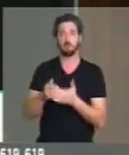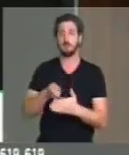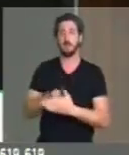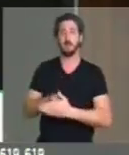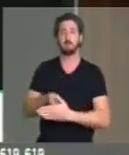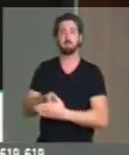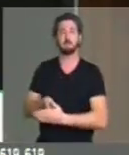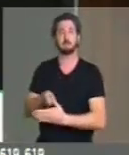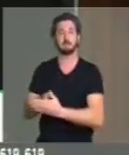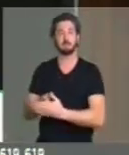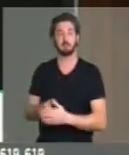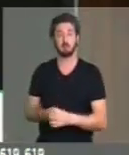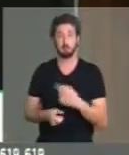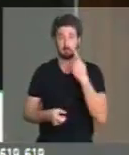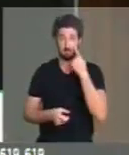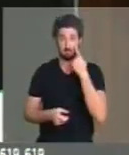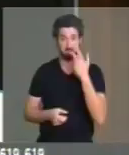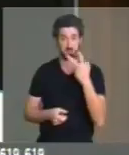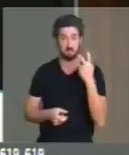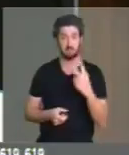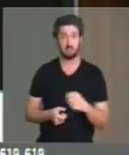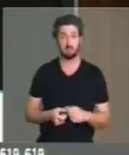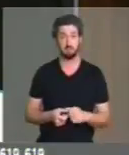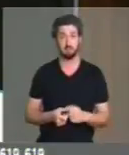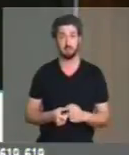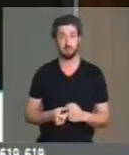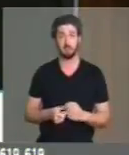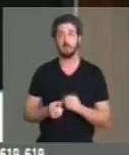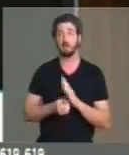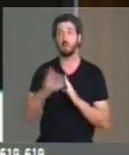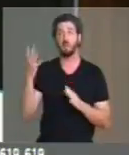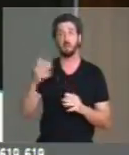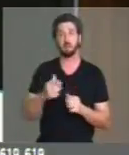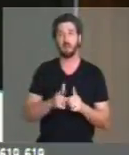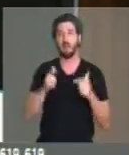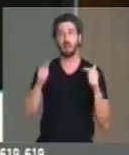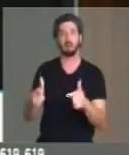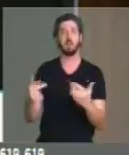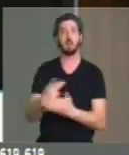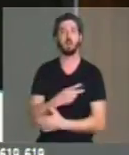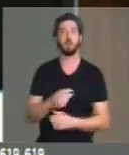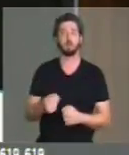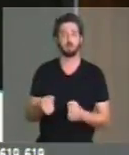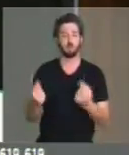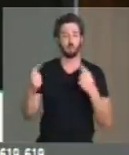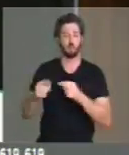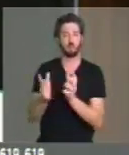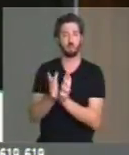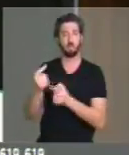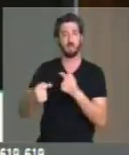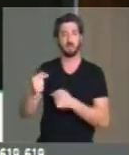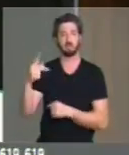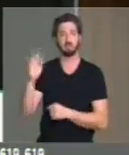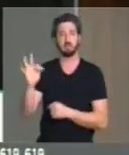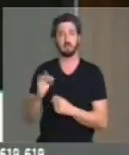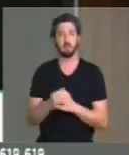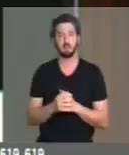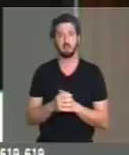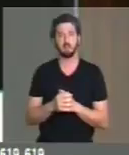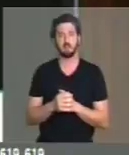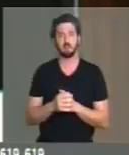repressão. Vejam só vocês a quantidade de ataques feita ao Partido dos